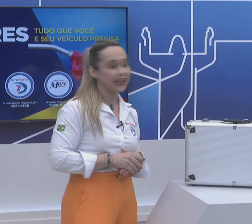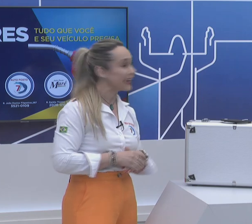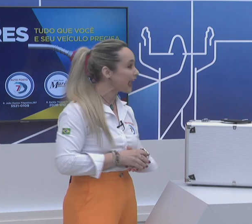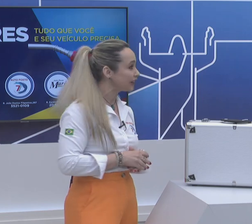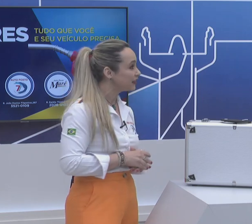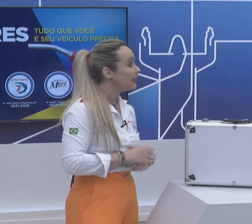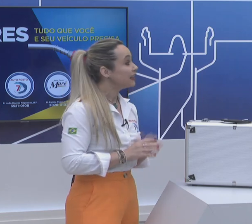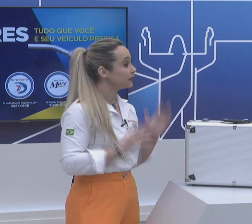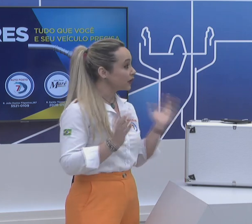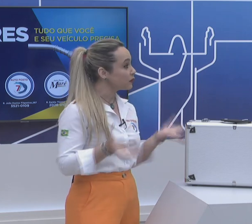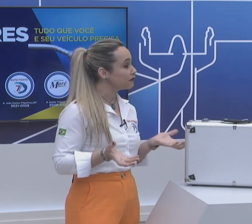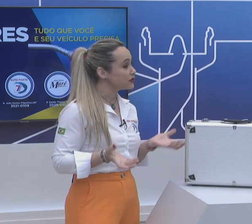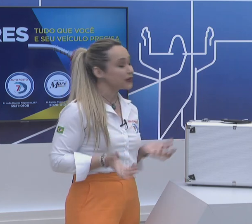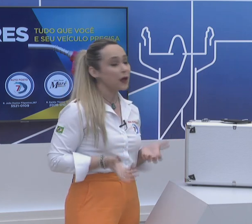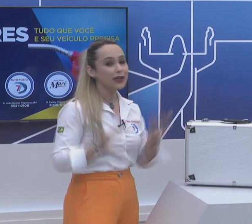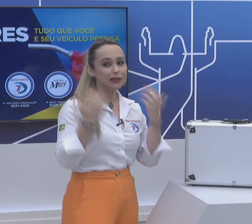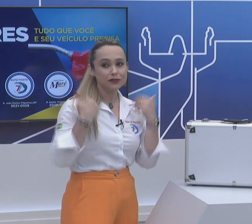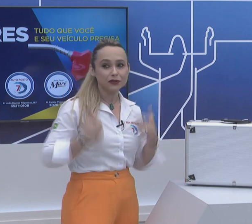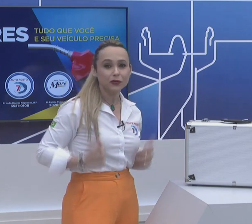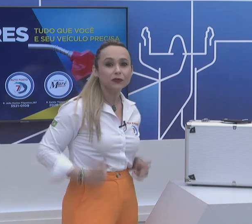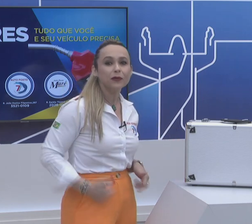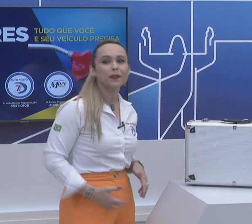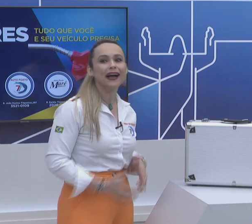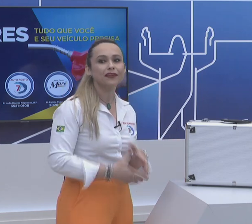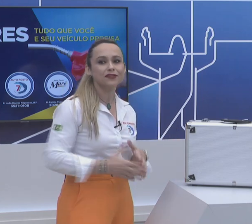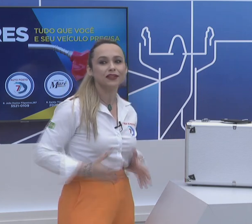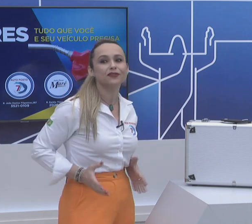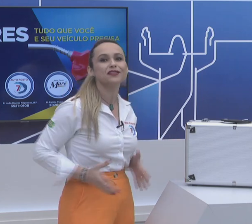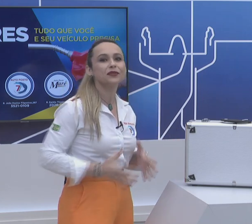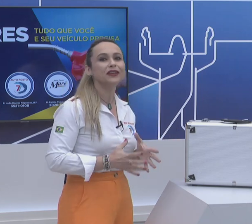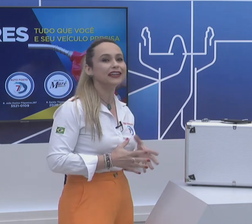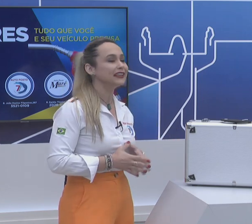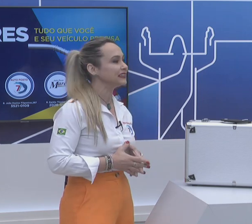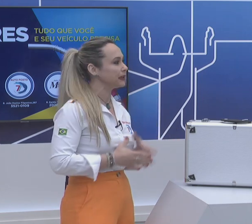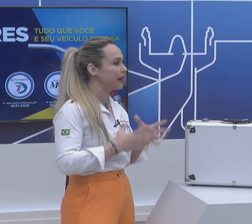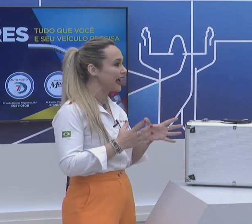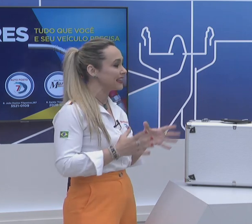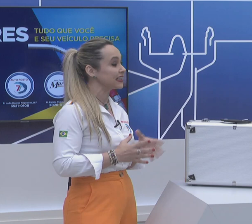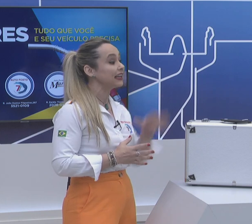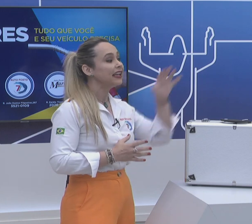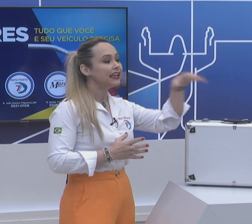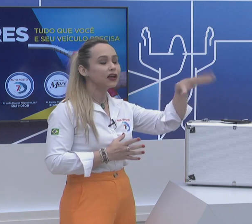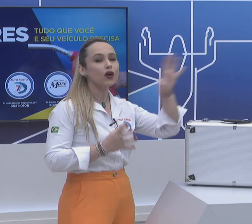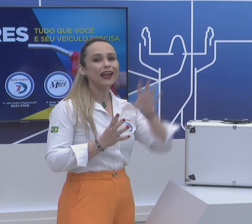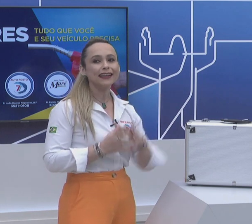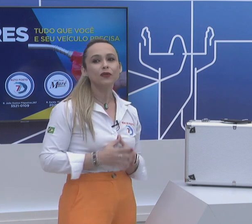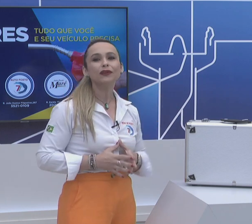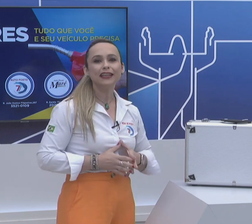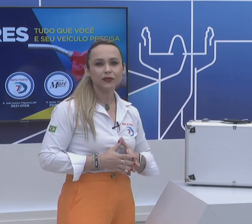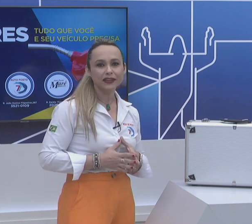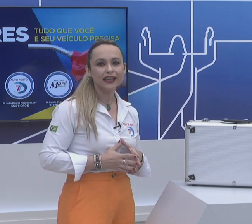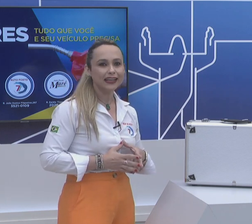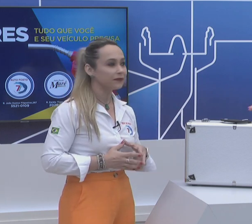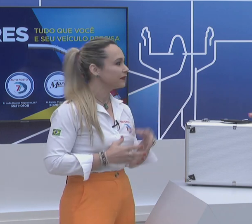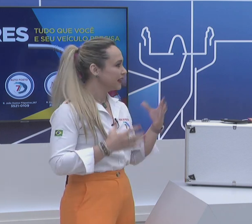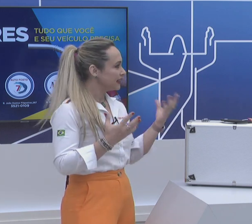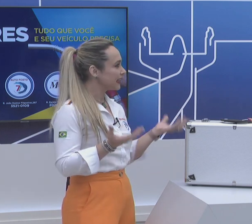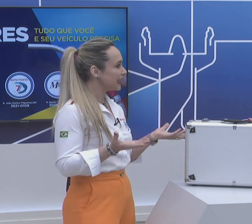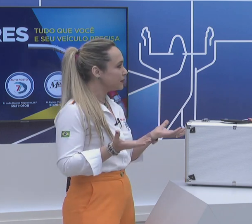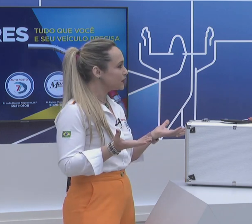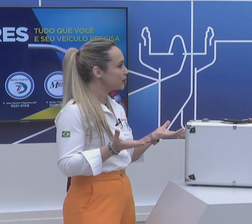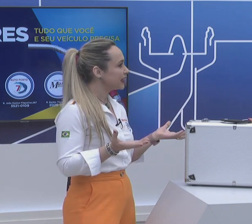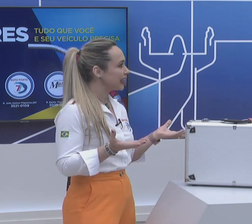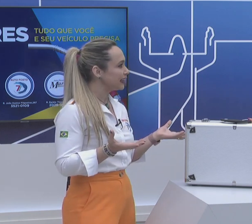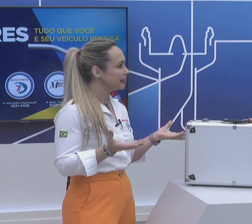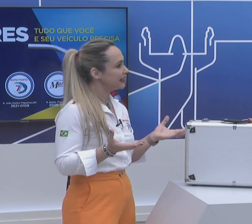ser descarregado. Então tem um profissional que ele usa todo o amparo, um cinto de segurança, máscara, e coleta um litro